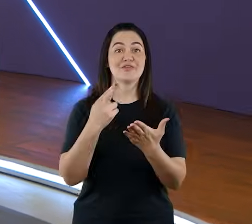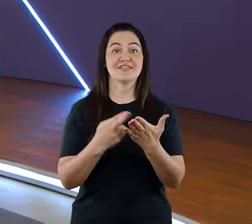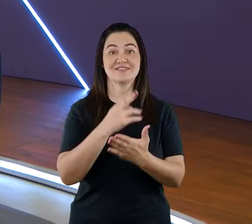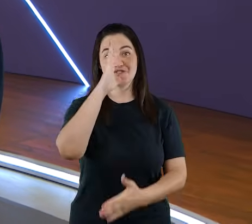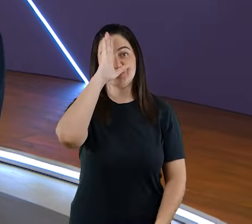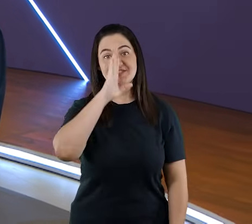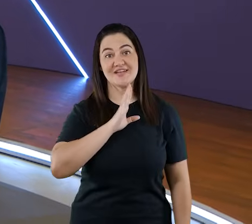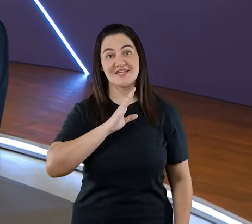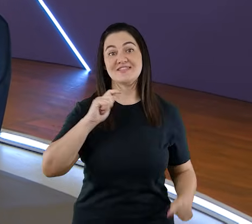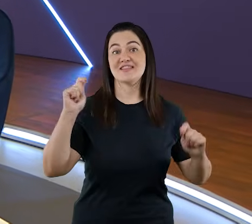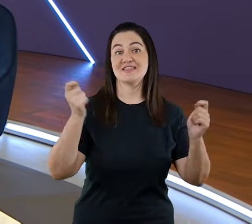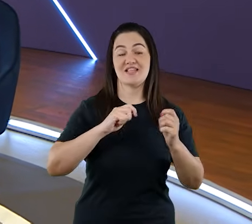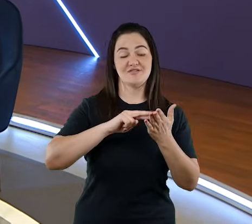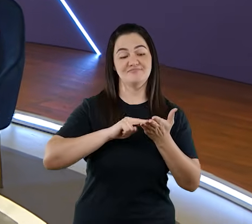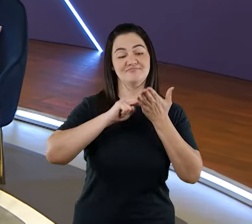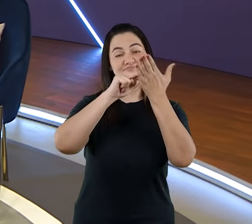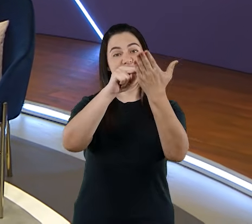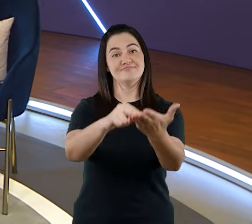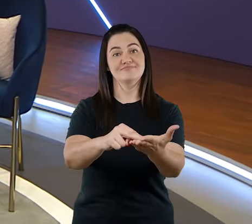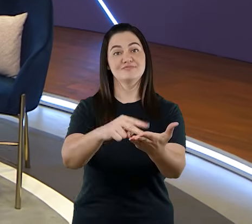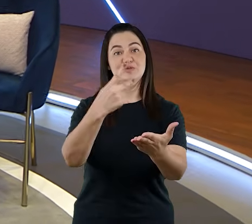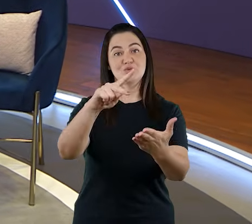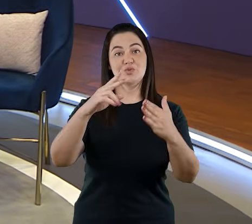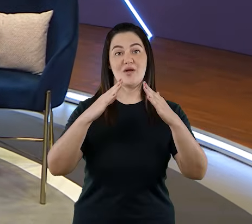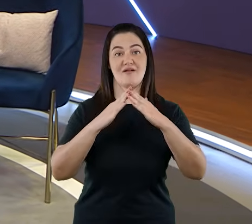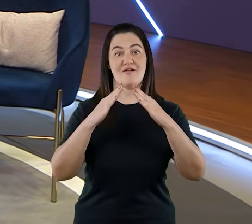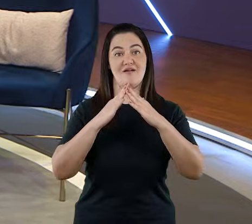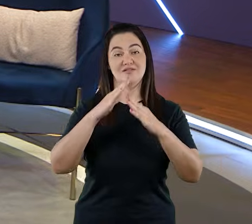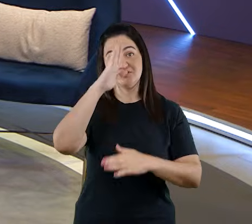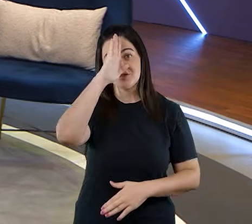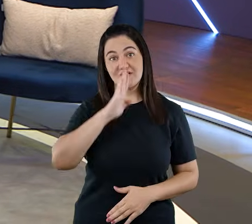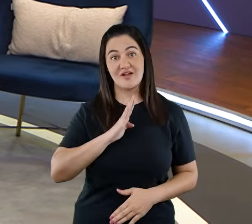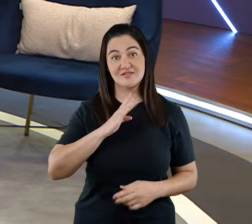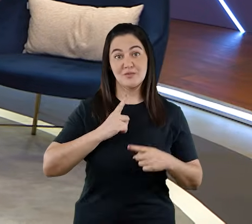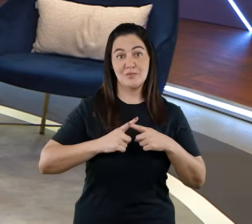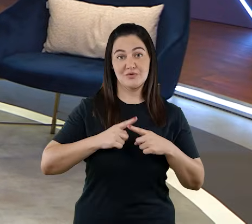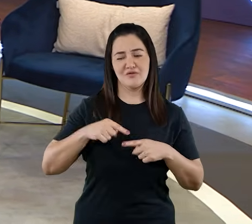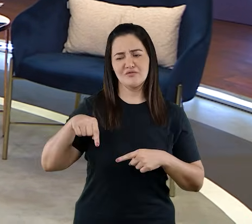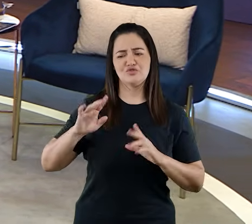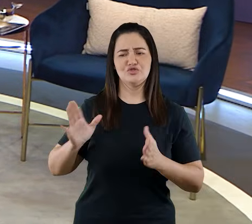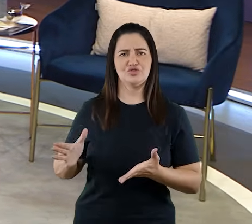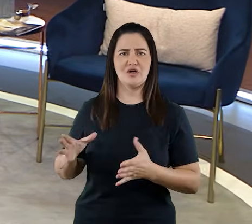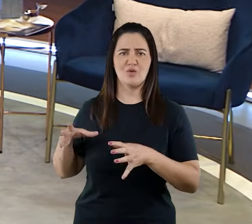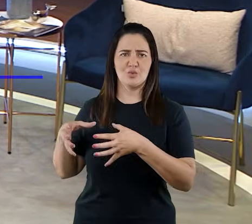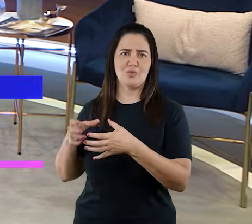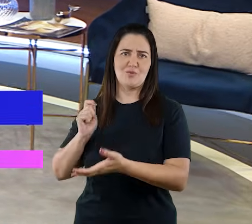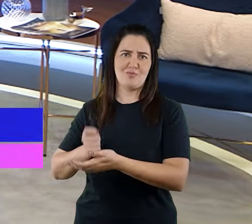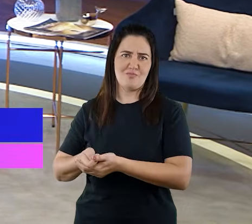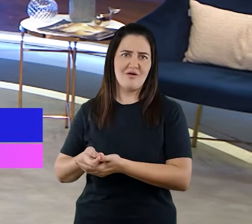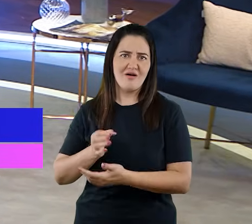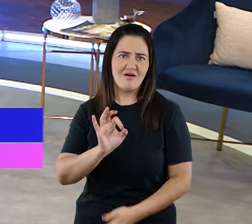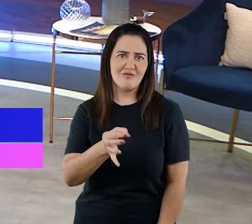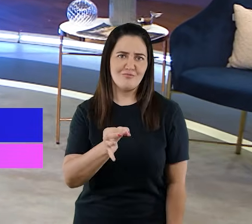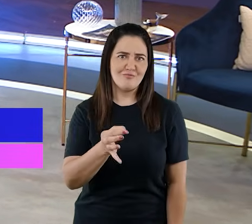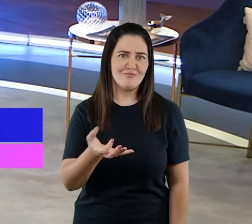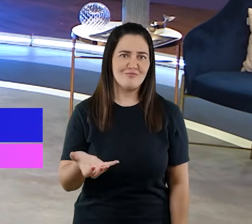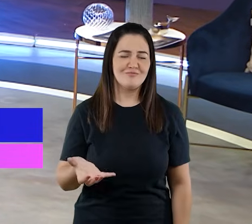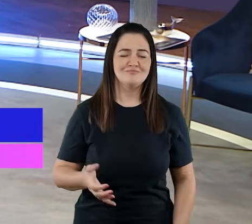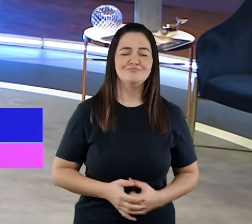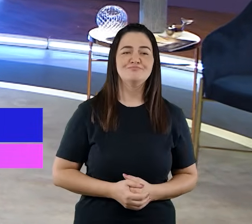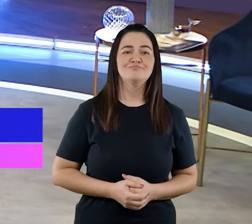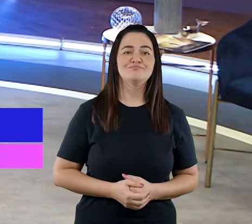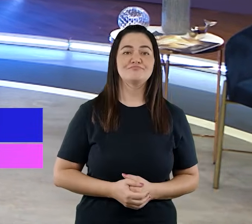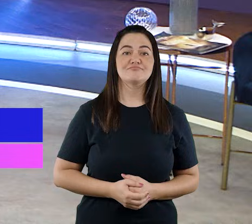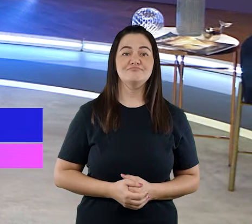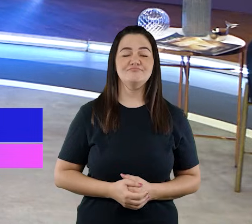é gratuito. Vai chegar aí na sua casa sem você pagar, porque aqui na Novo Tempo nós temos o apoio, o suporte dos anjos